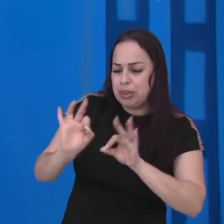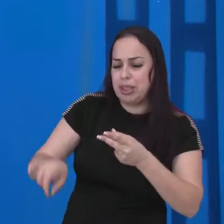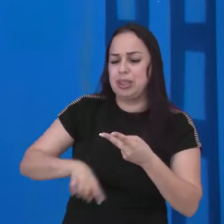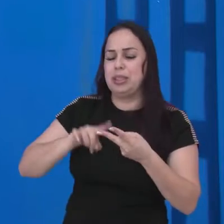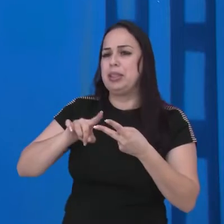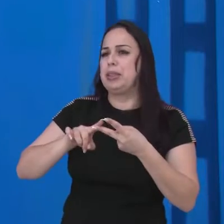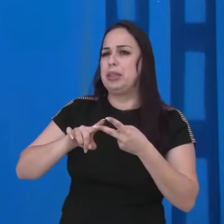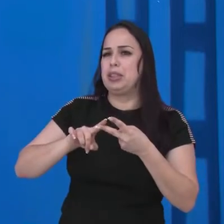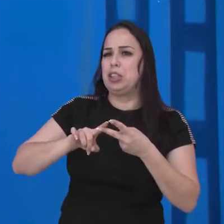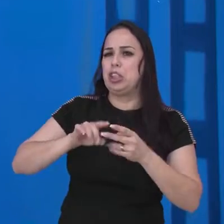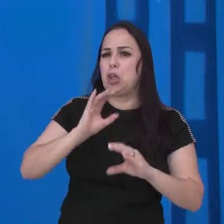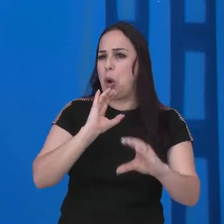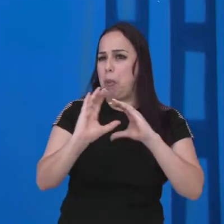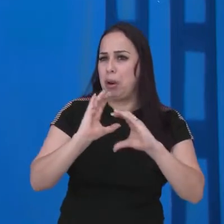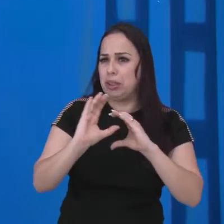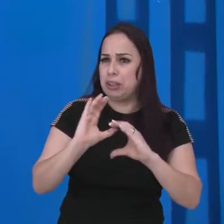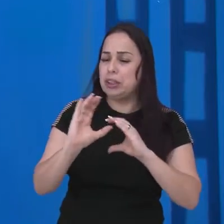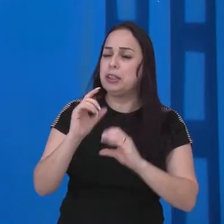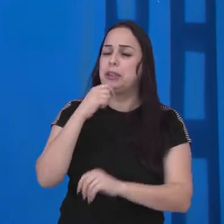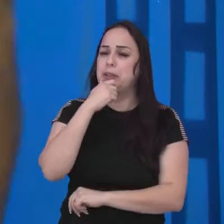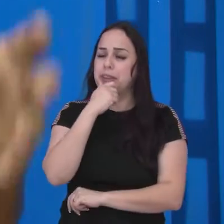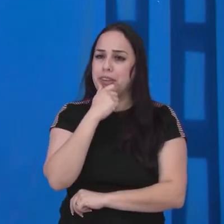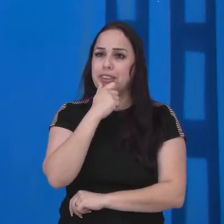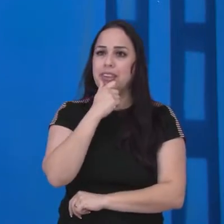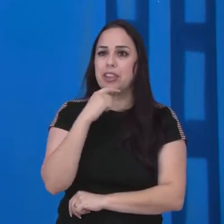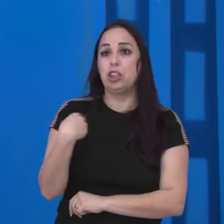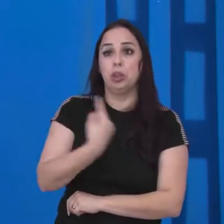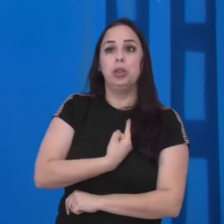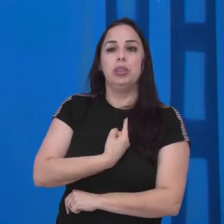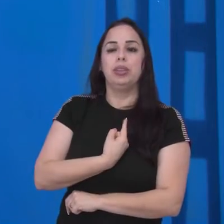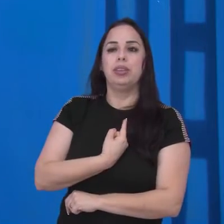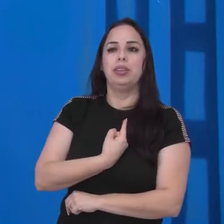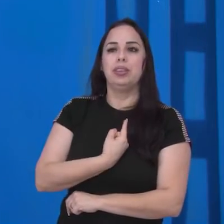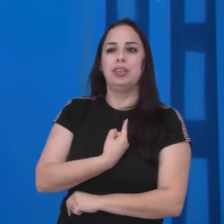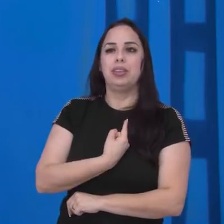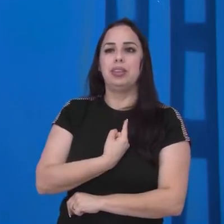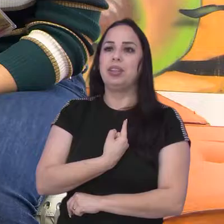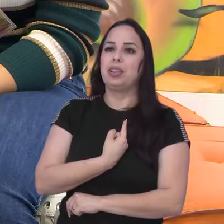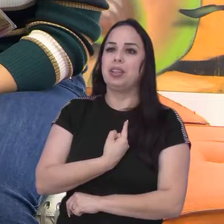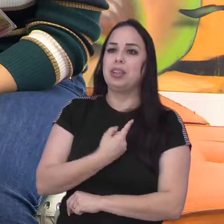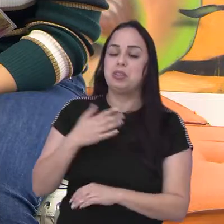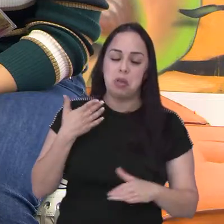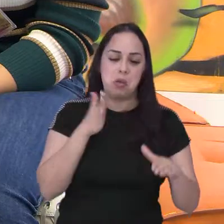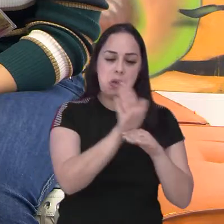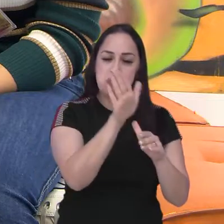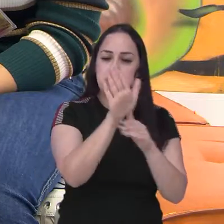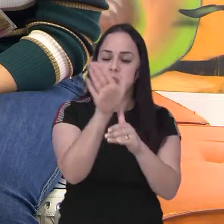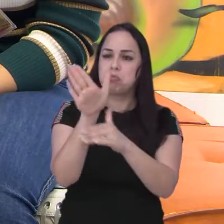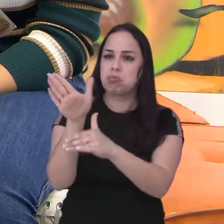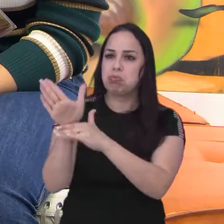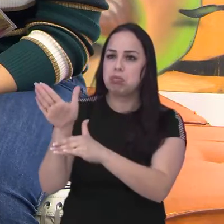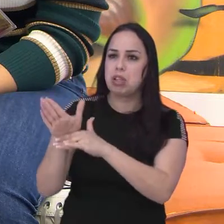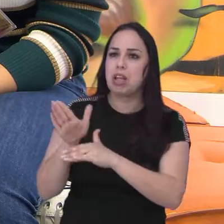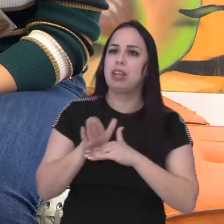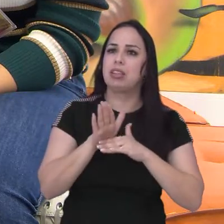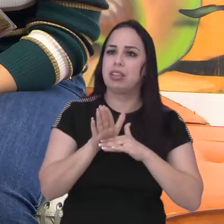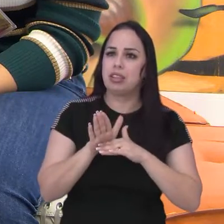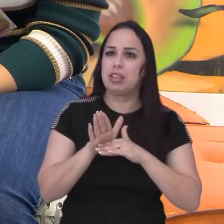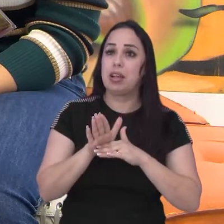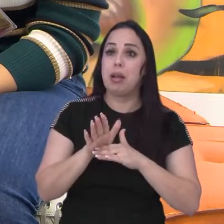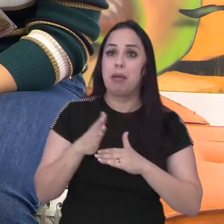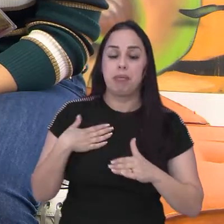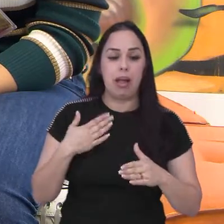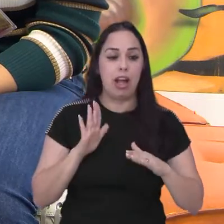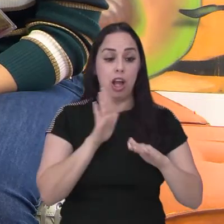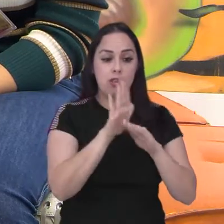conhecimento organizacional, sistemático, de comunicação, né? A gente coloca à disposição para ajudar esses